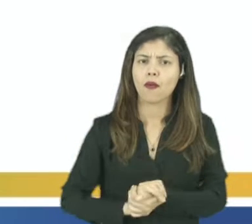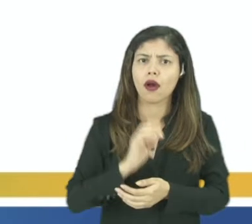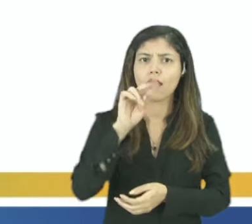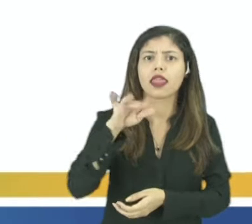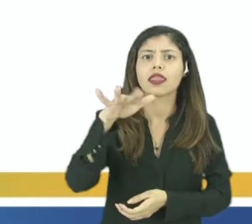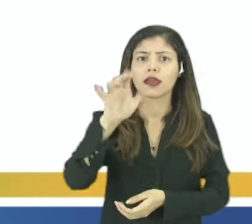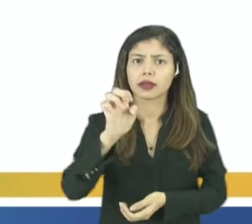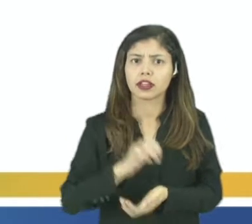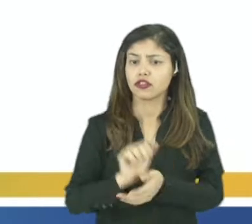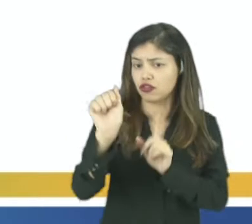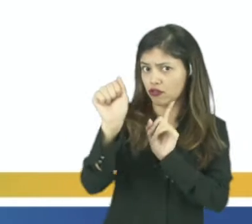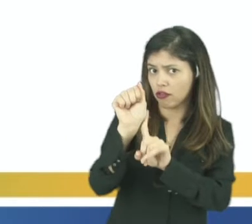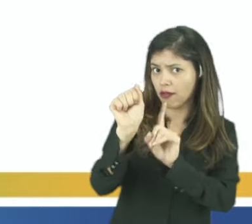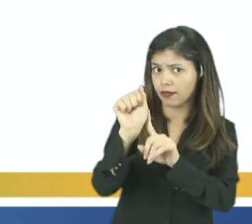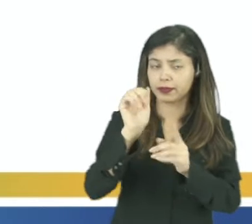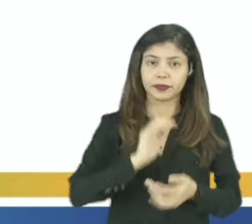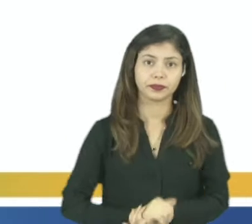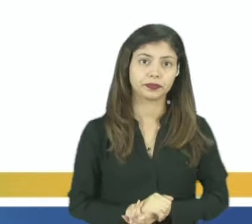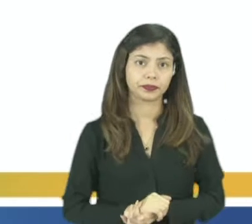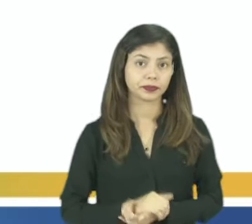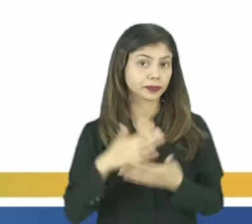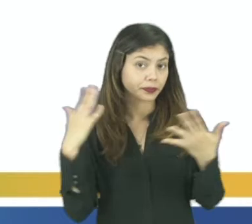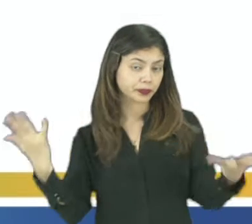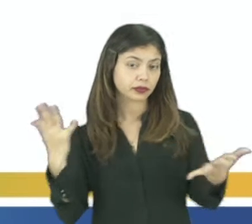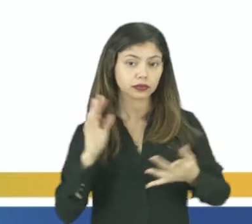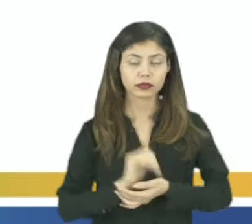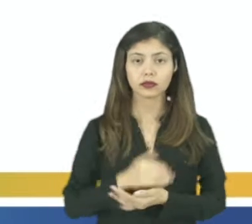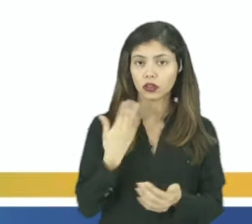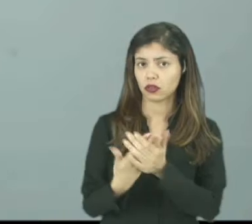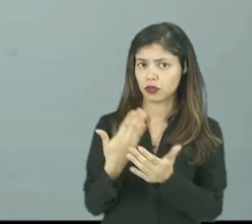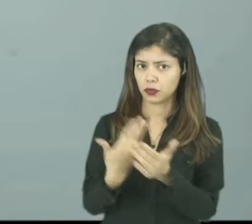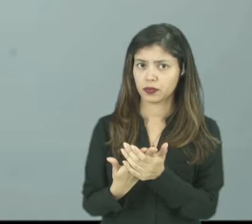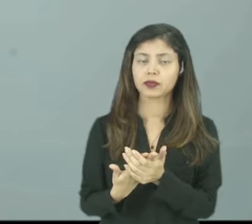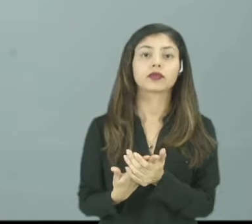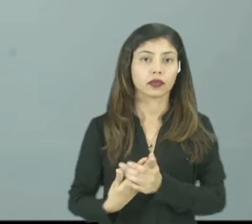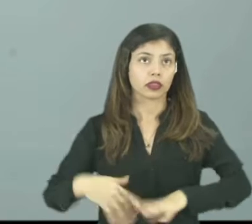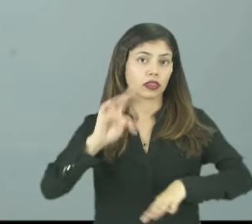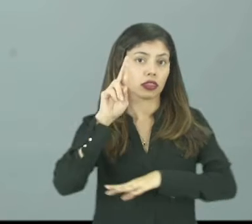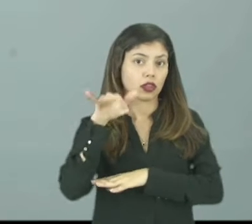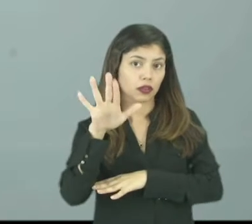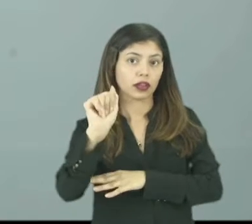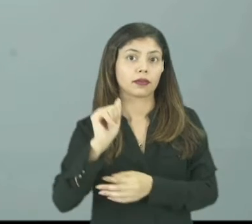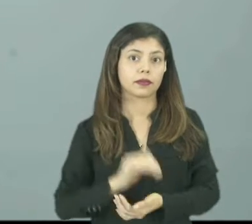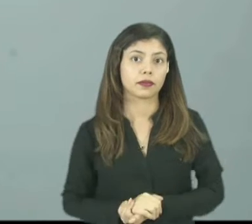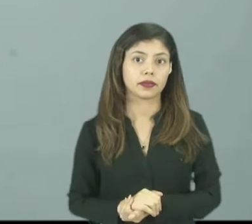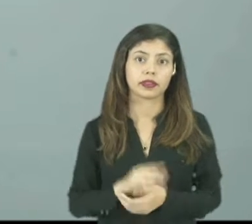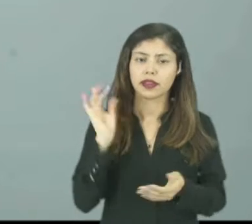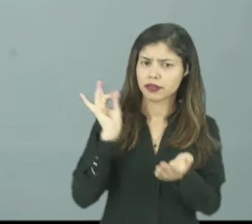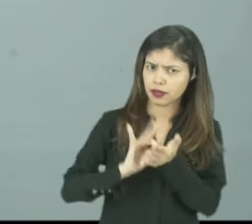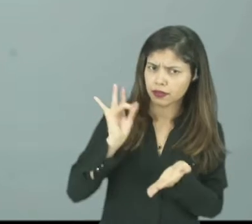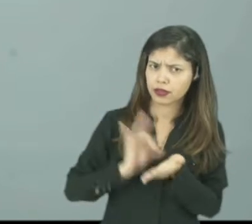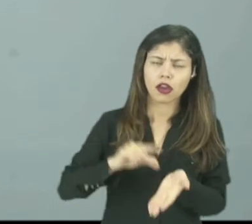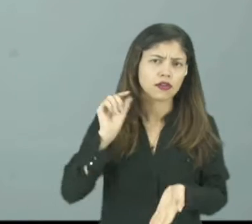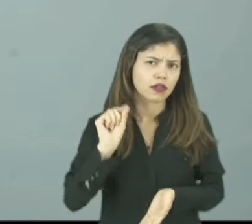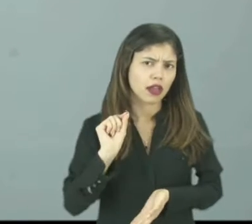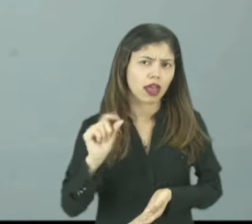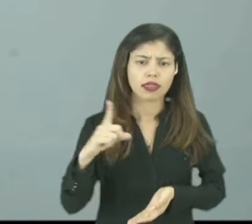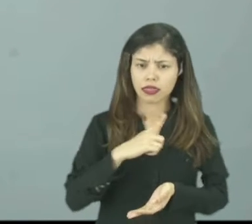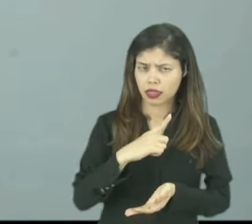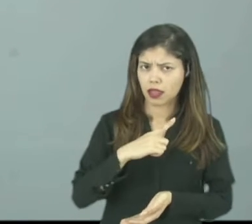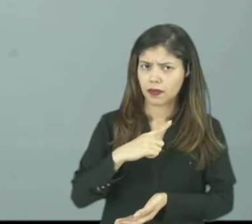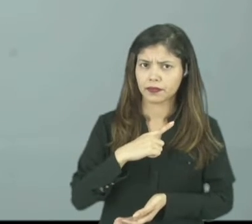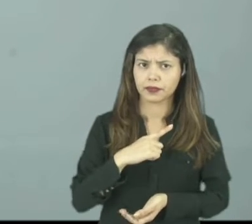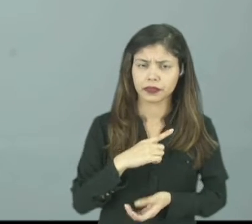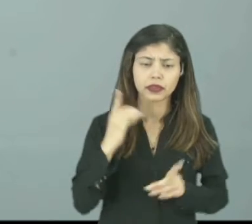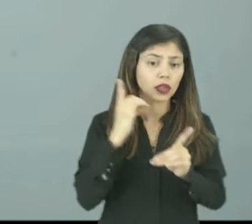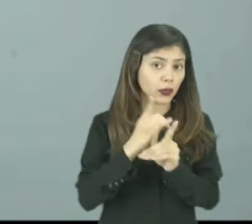determinante de A. Gente, os estudos desse teorema Jacob, na verdade, ele implica em